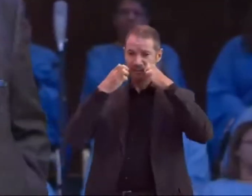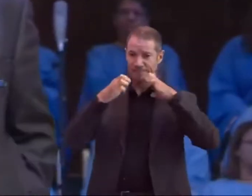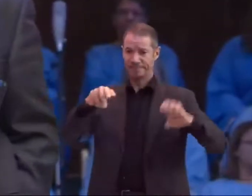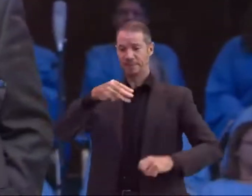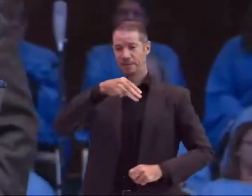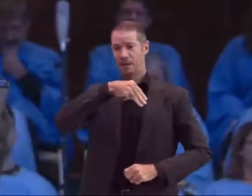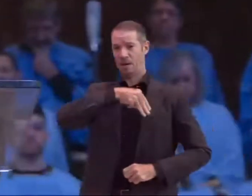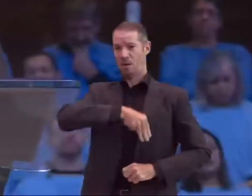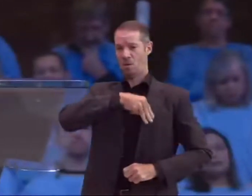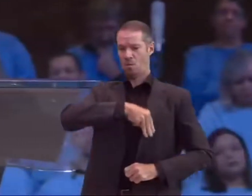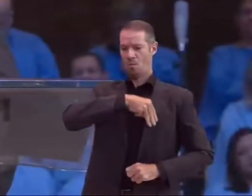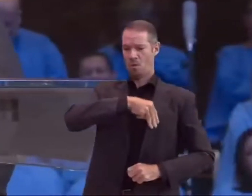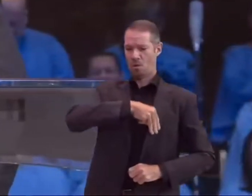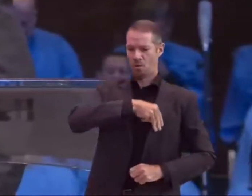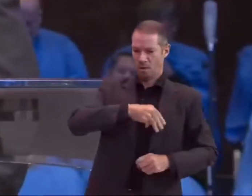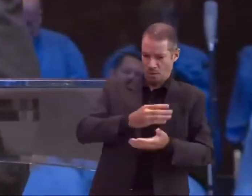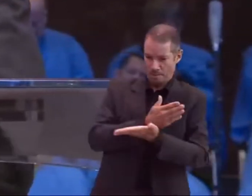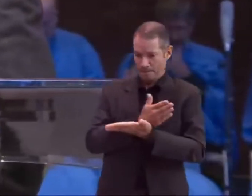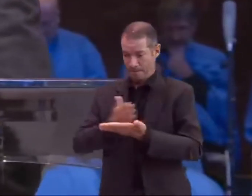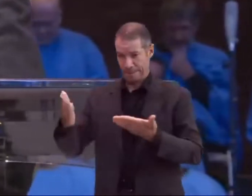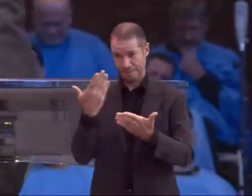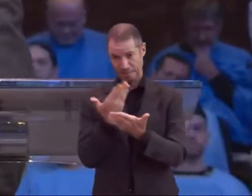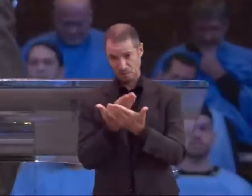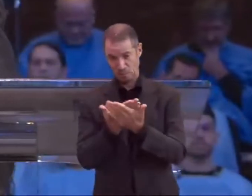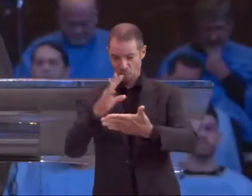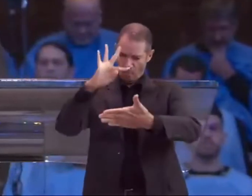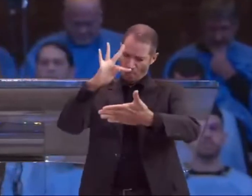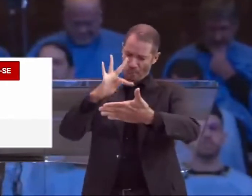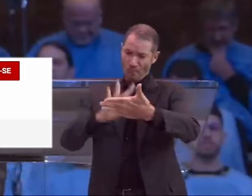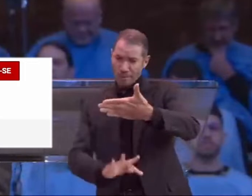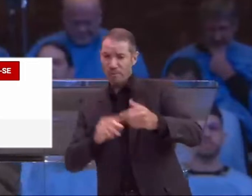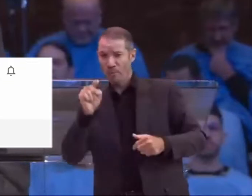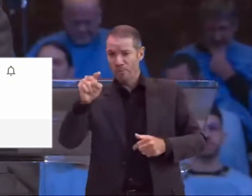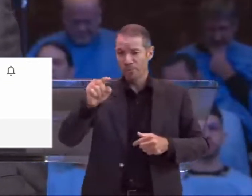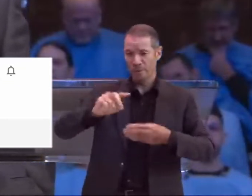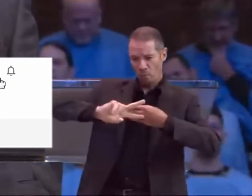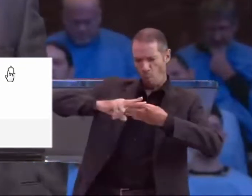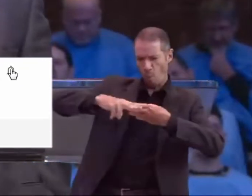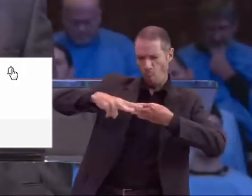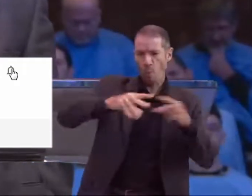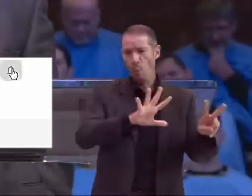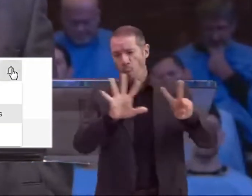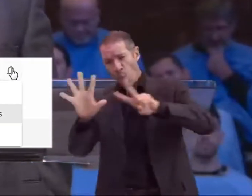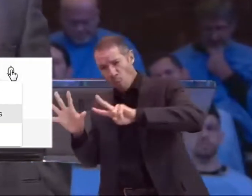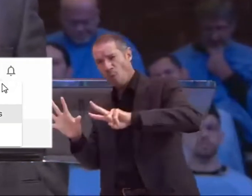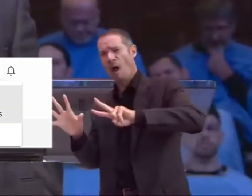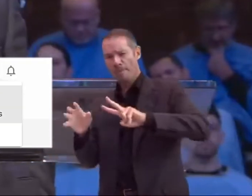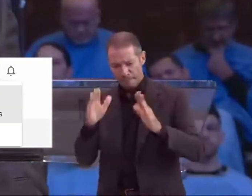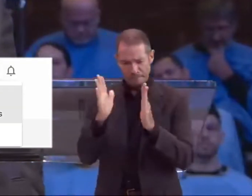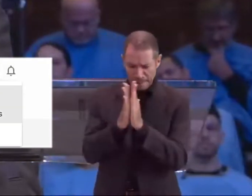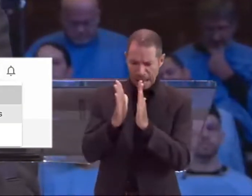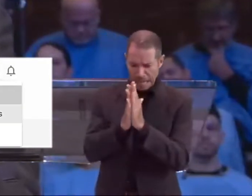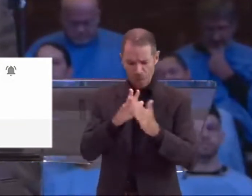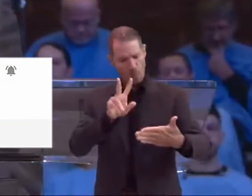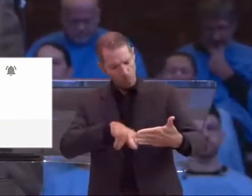de Mateus. E eu vou começar a estudar esse texto aqui, e você durante a semana vai estar